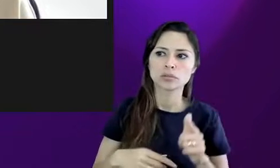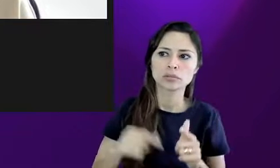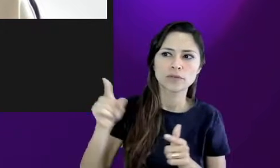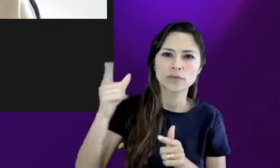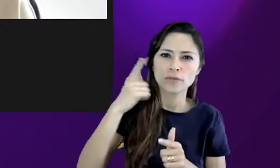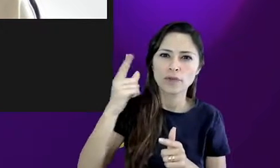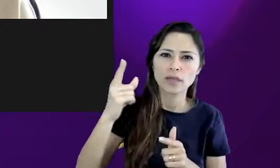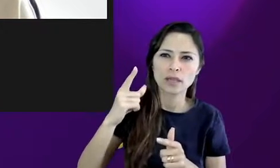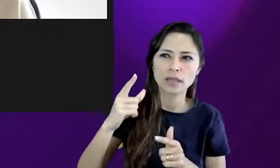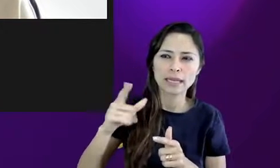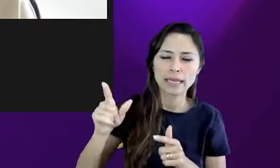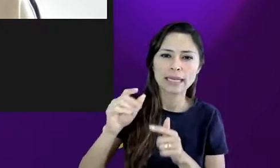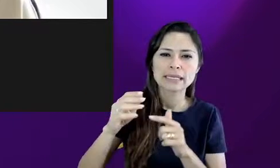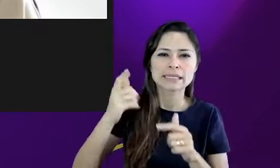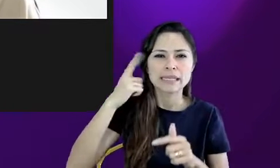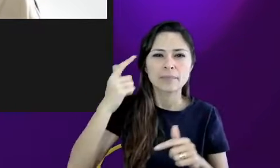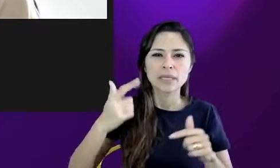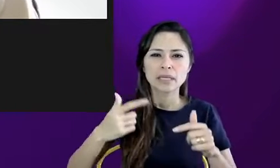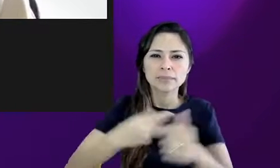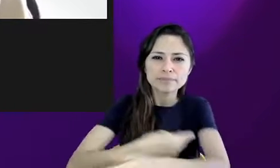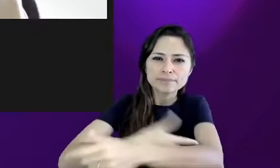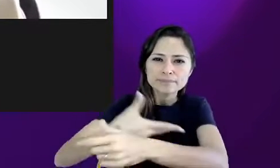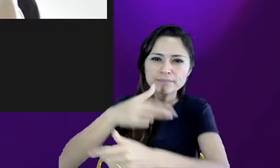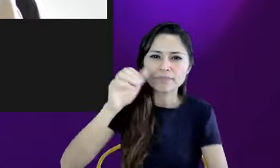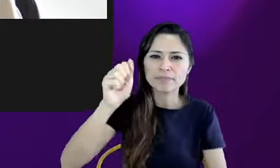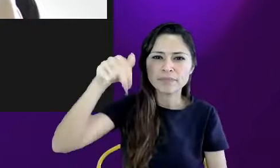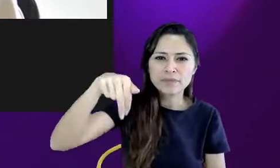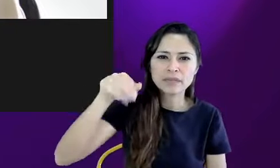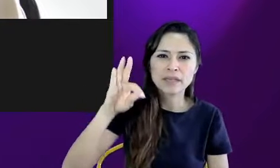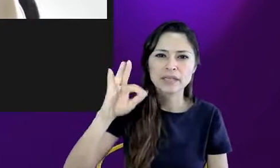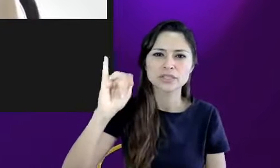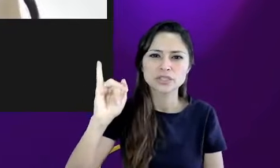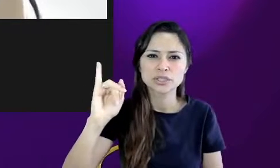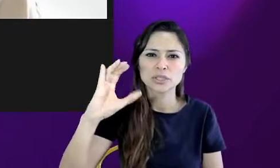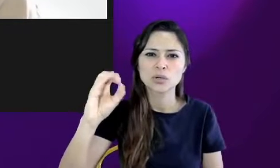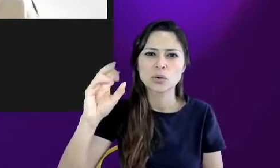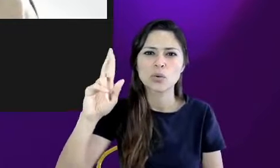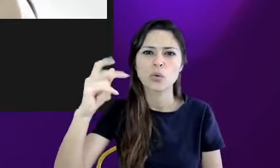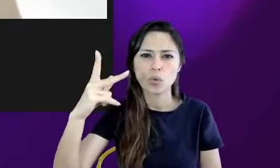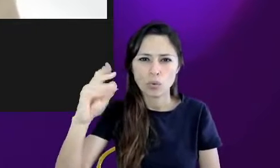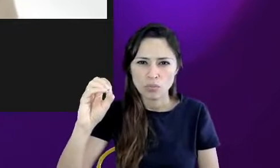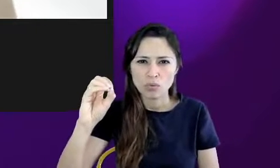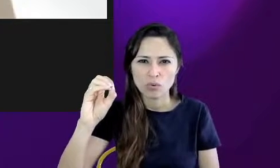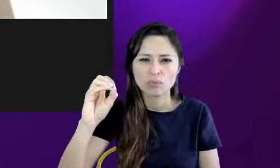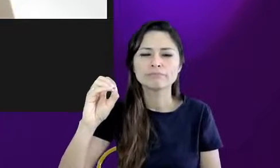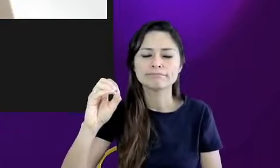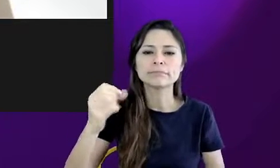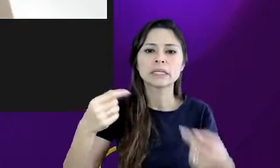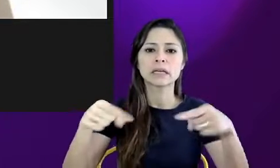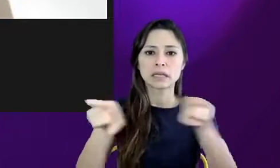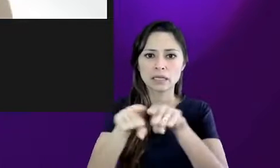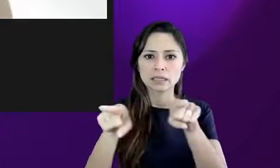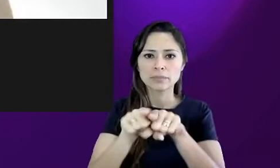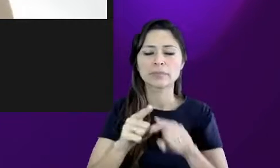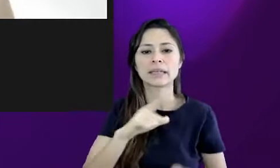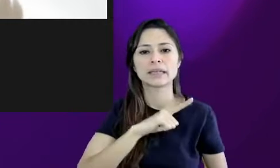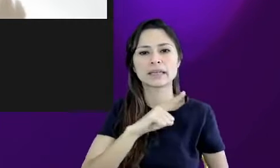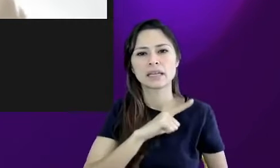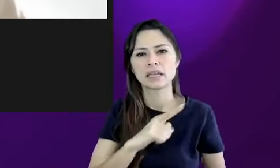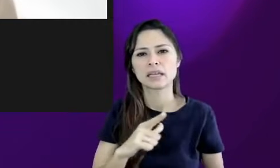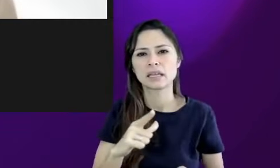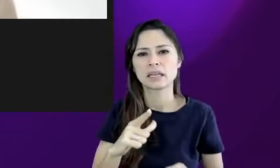baixos, que você corrigindo a dose, você pode recuperar o efeito daquele paciente, ou numa situação em que você tem